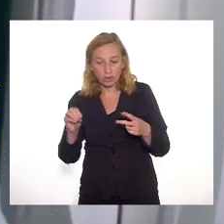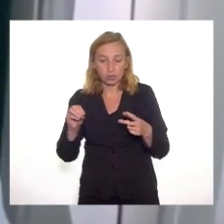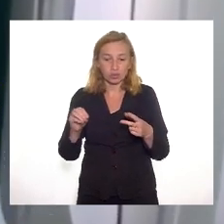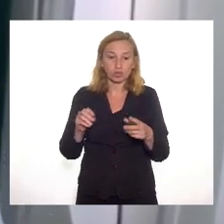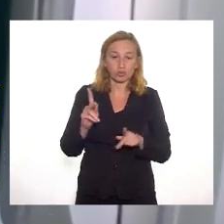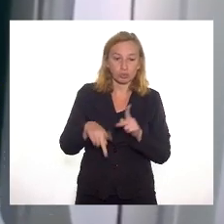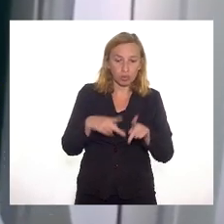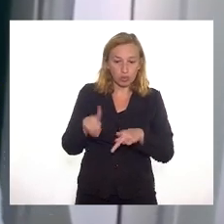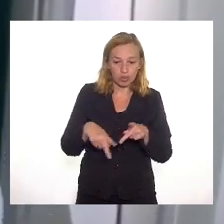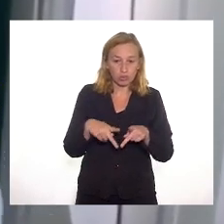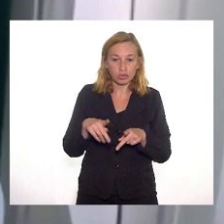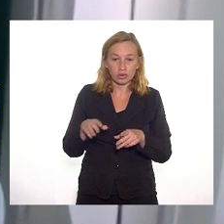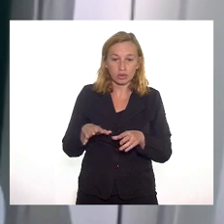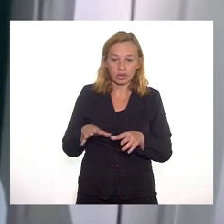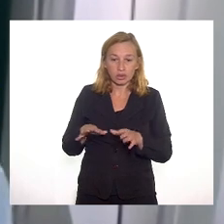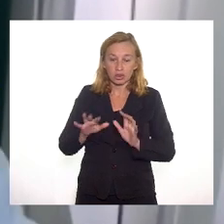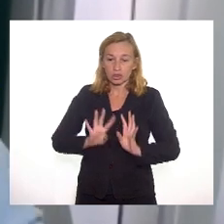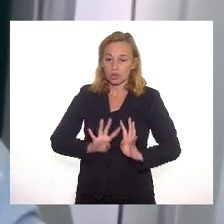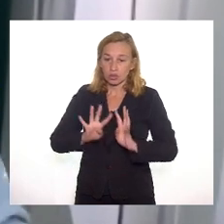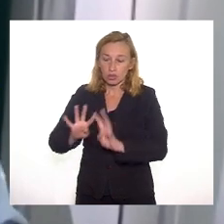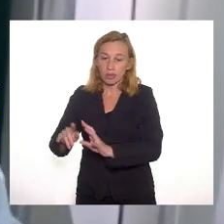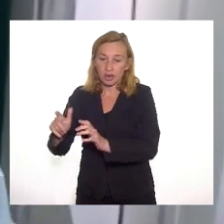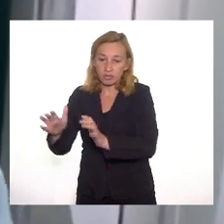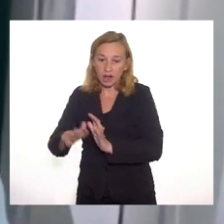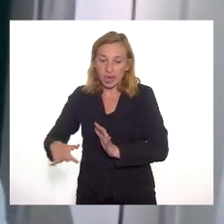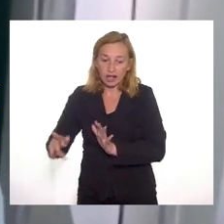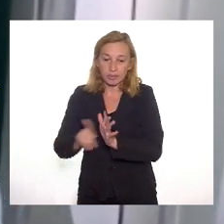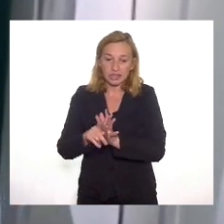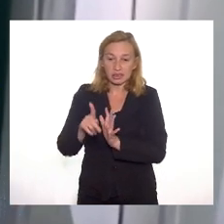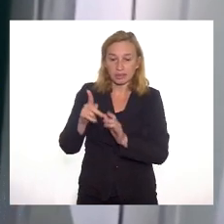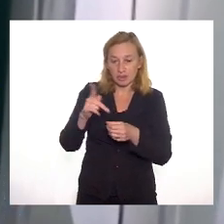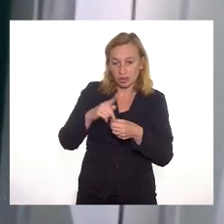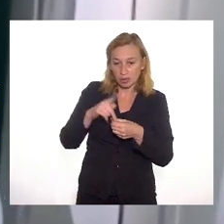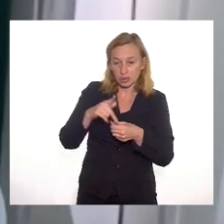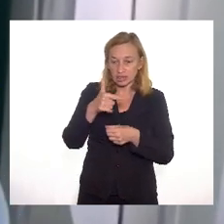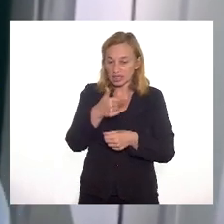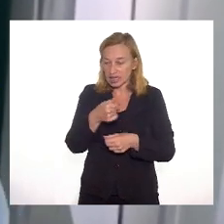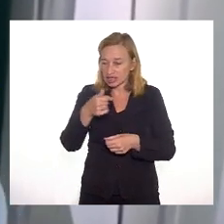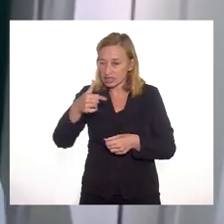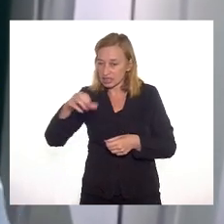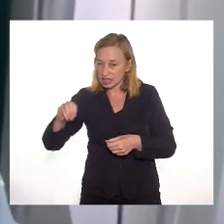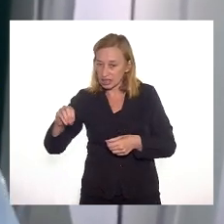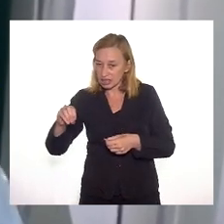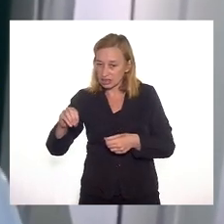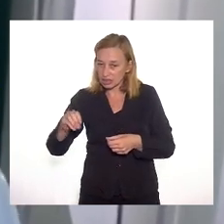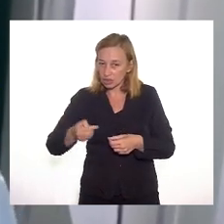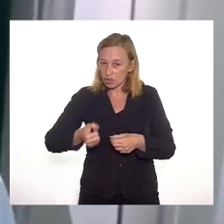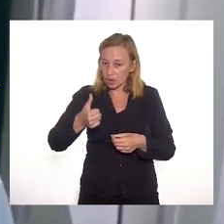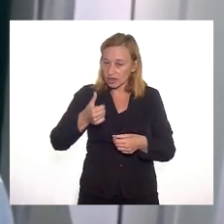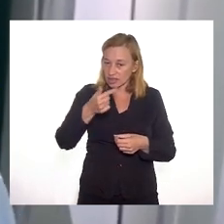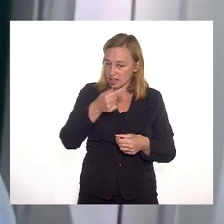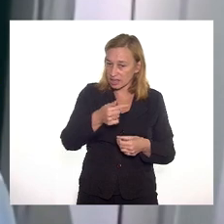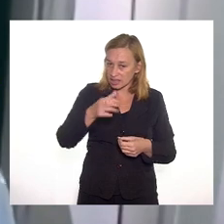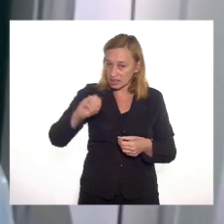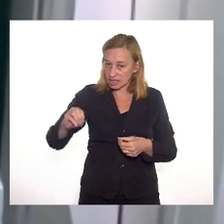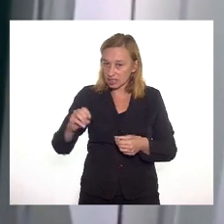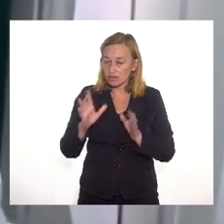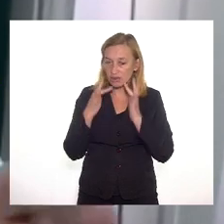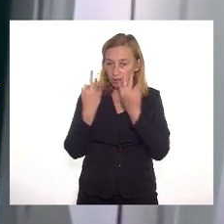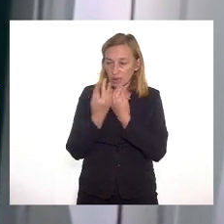fato, ocuparam uma área da Petrobras, né? São 700 quase cerca de 700 famílias